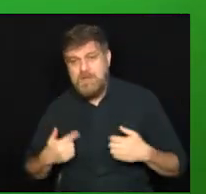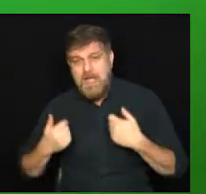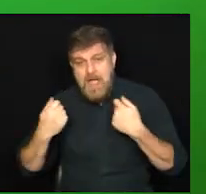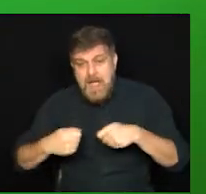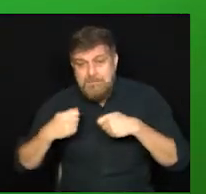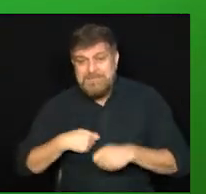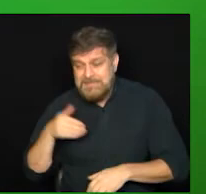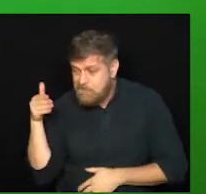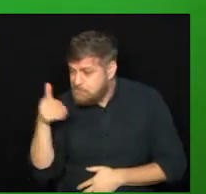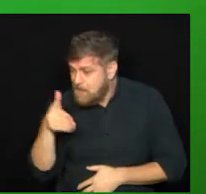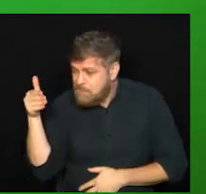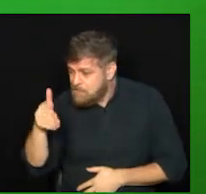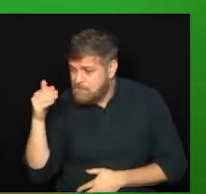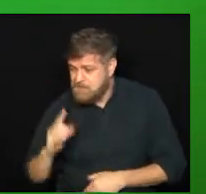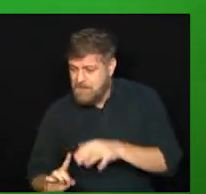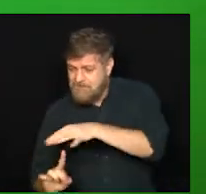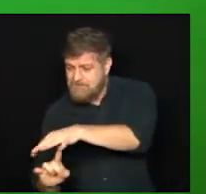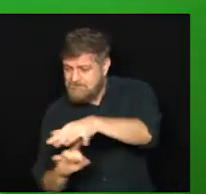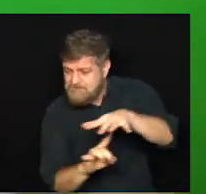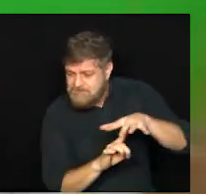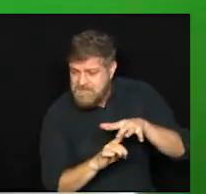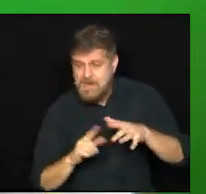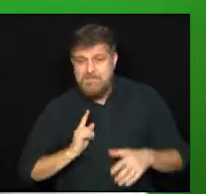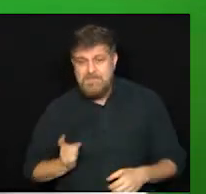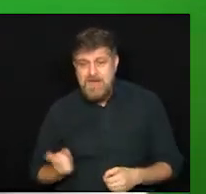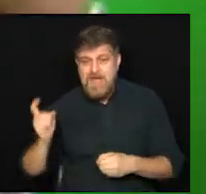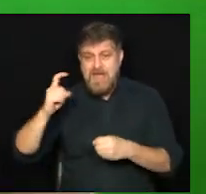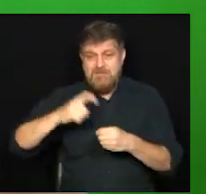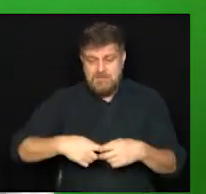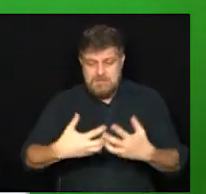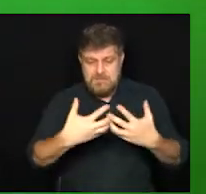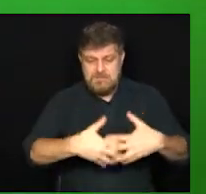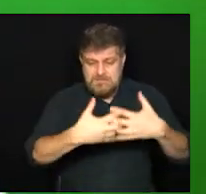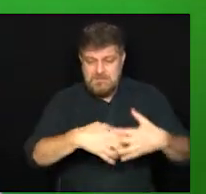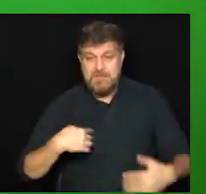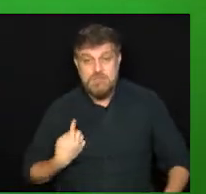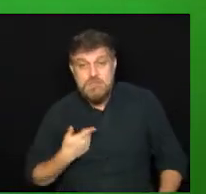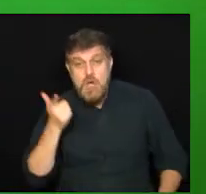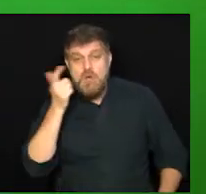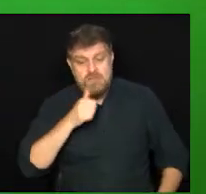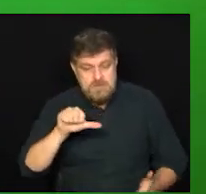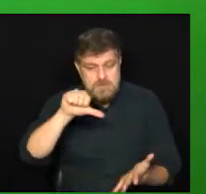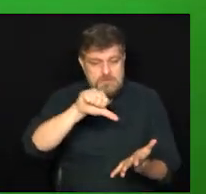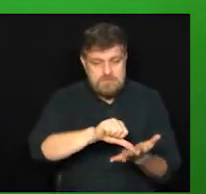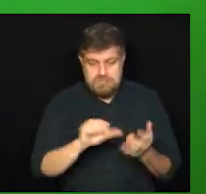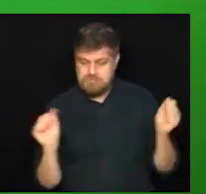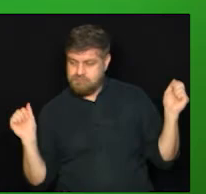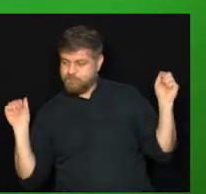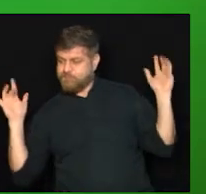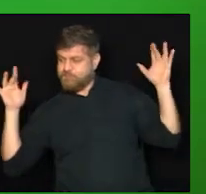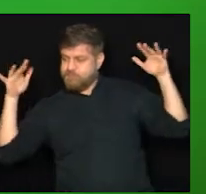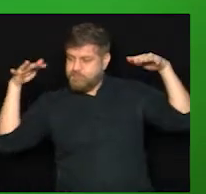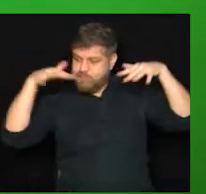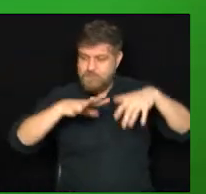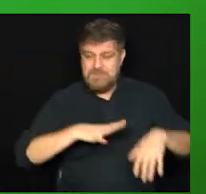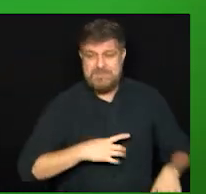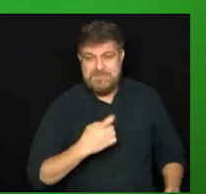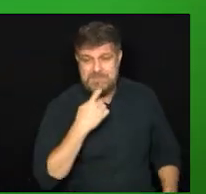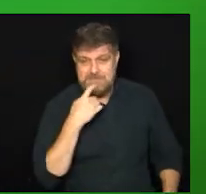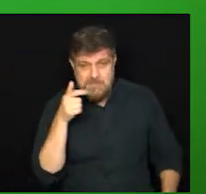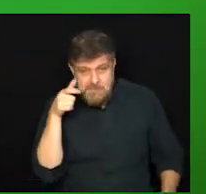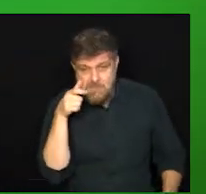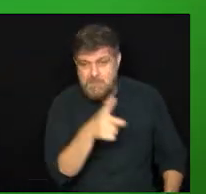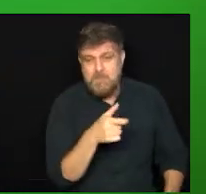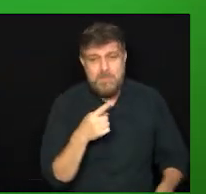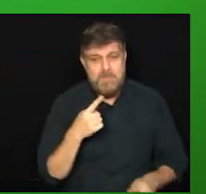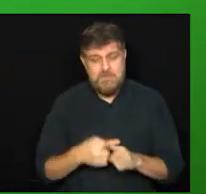participar demais assim que tiver essa retomada, até para poder trazer mais eventos para Campinas, porque vacina,